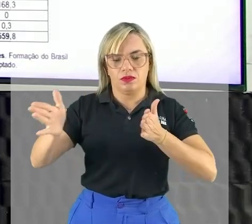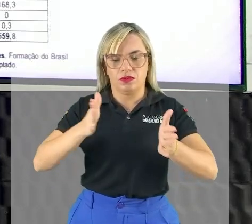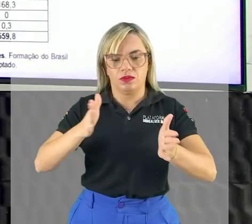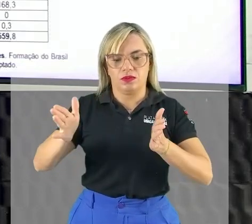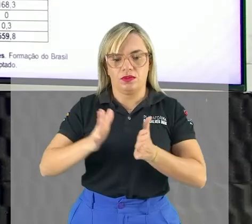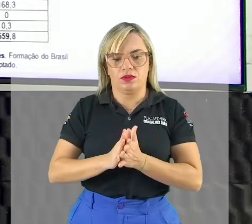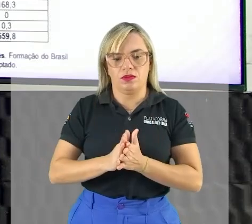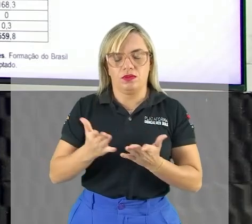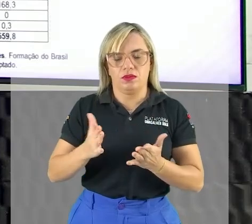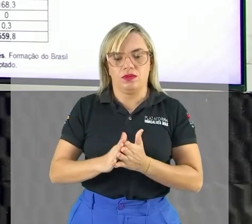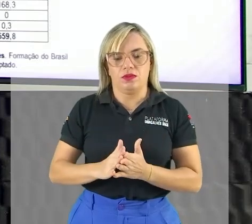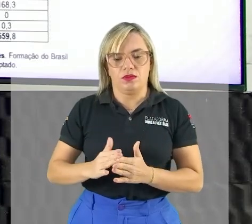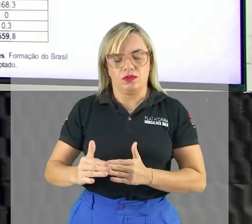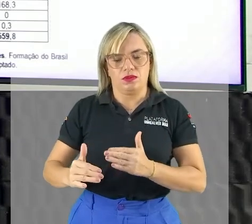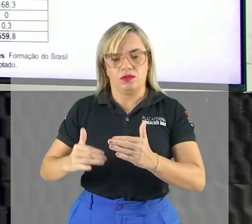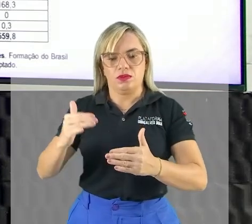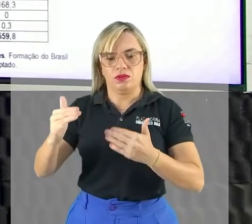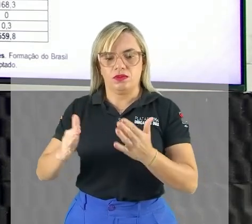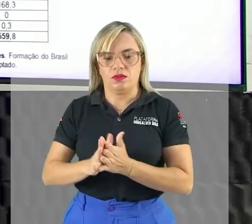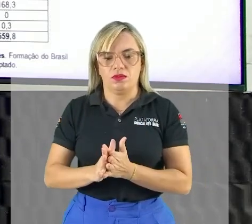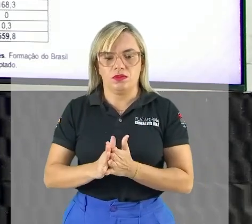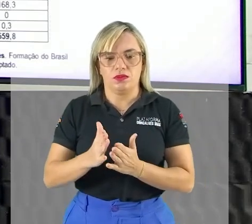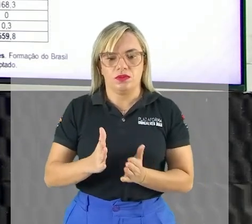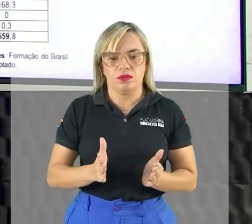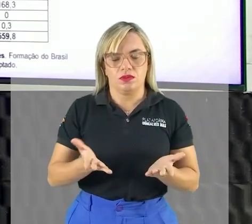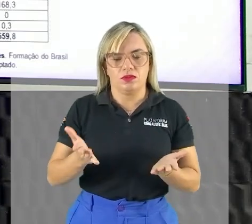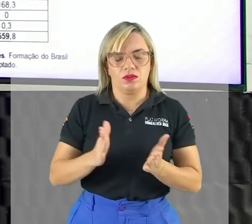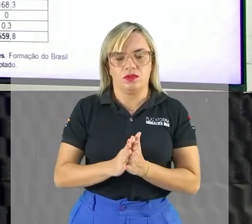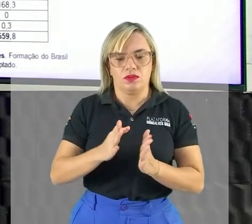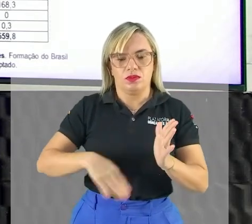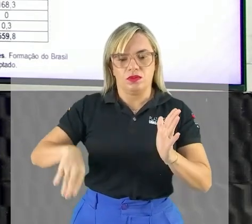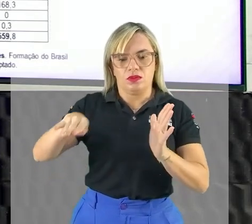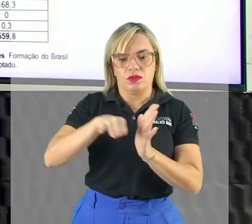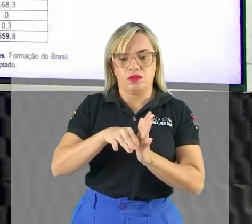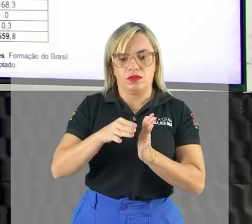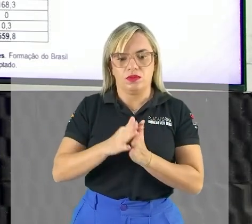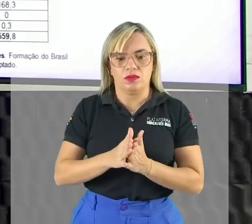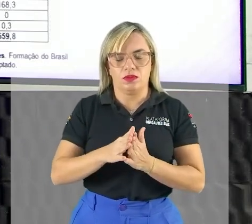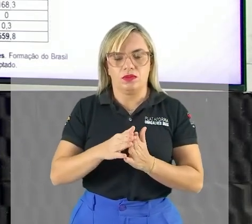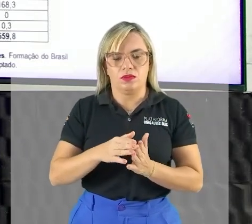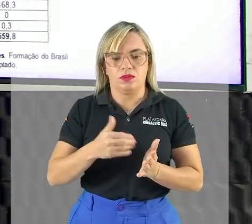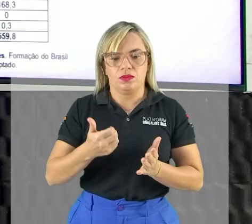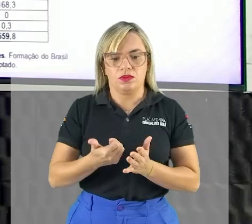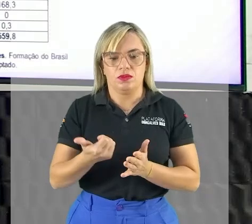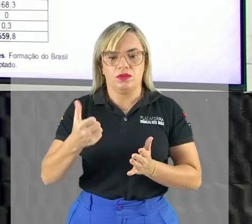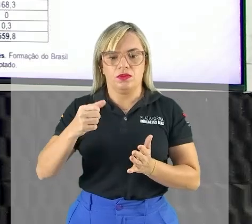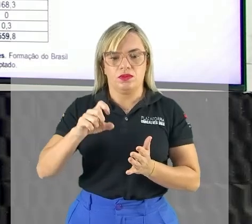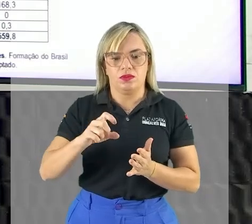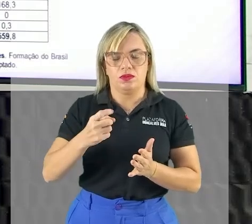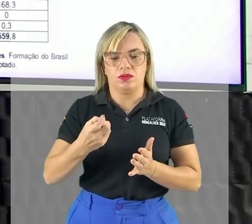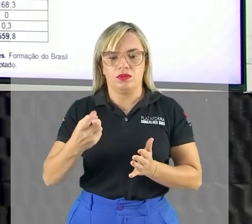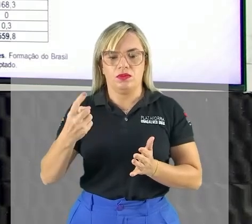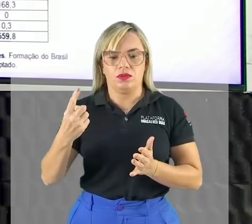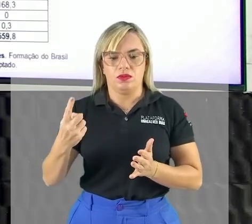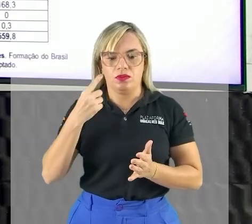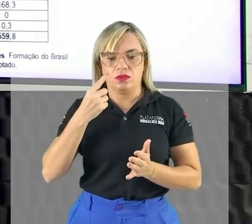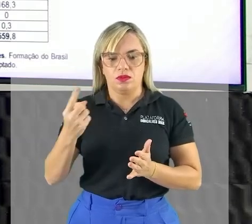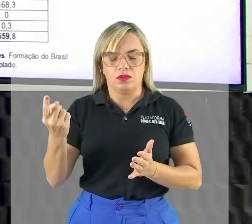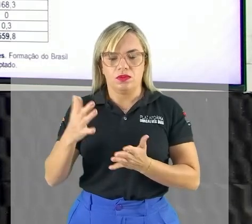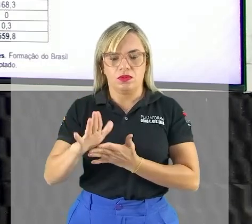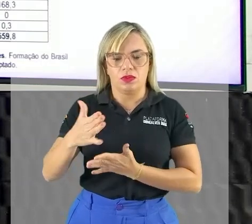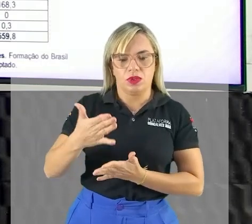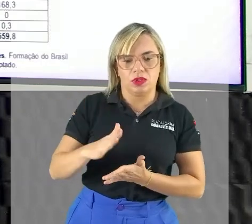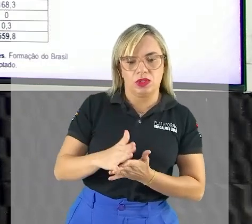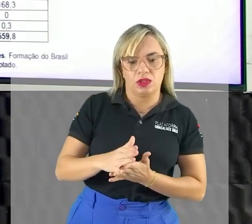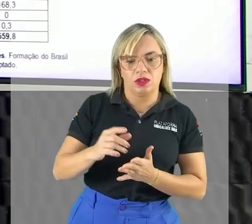crescendo Então você chega de a 1551 ali né até mais ou menos eh 1640 você tem um